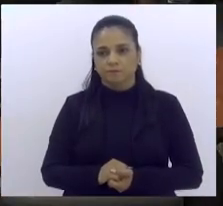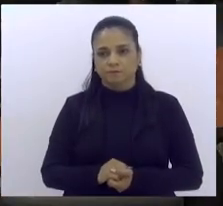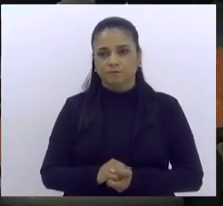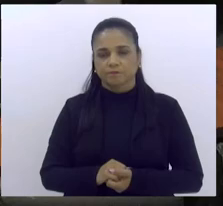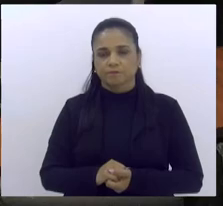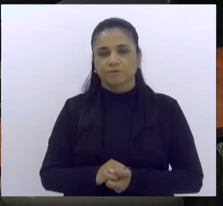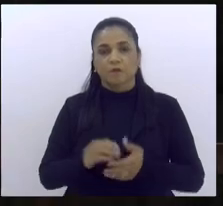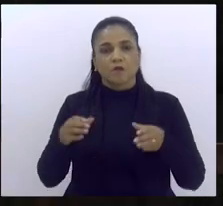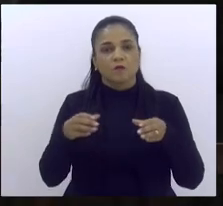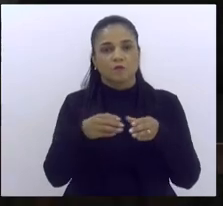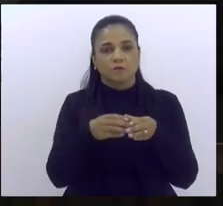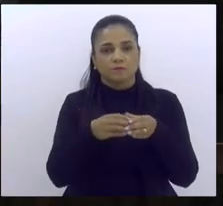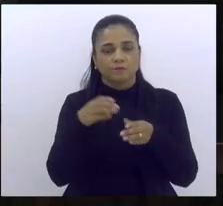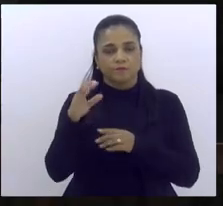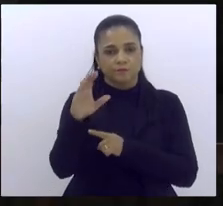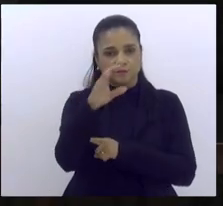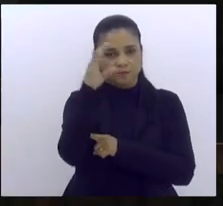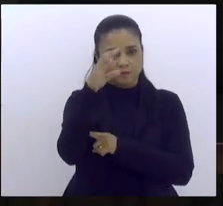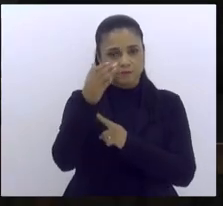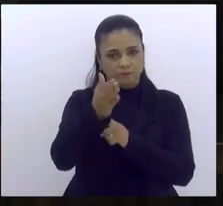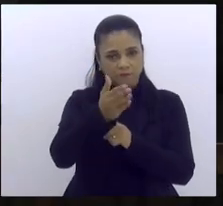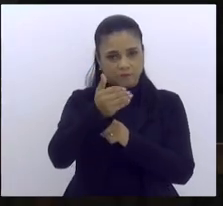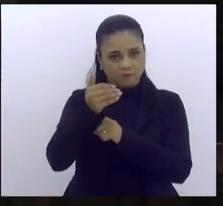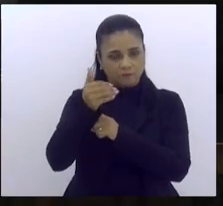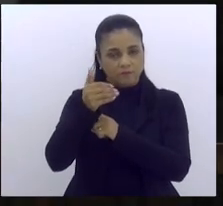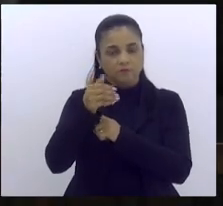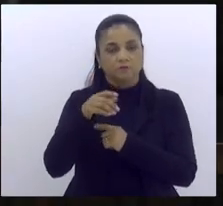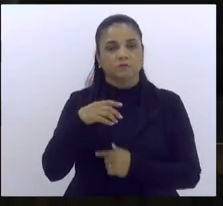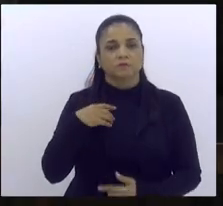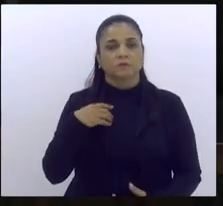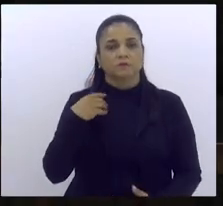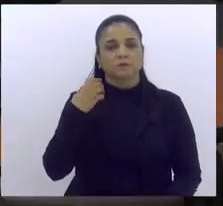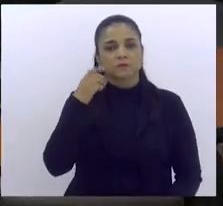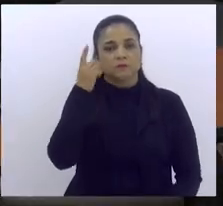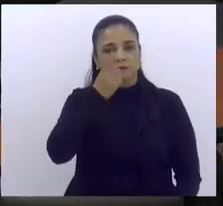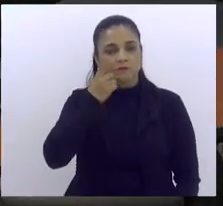Pela Comissão de Ciência e Tecnologia, Élica Takimoto.